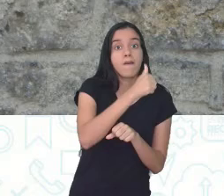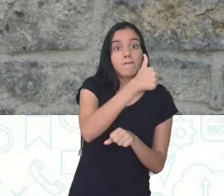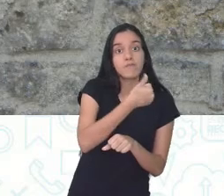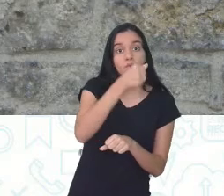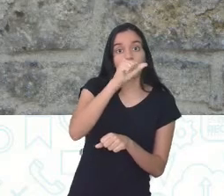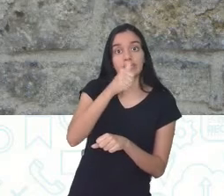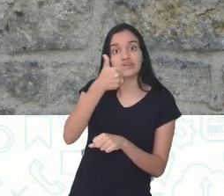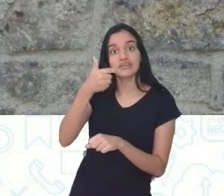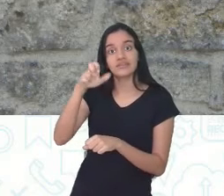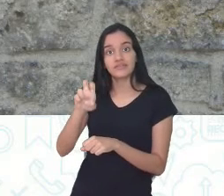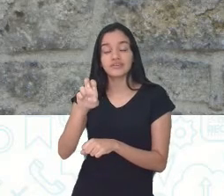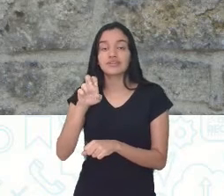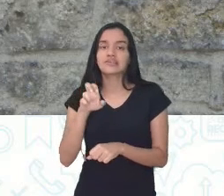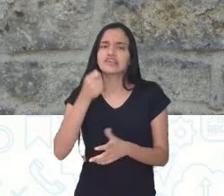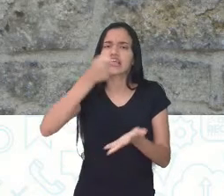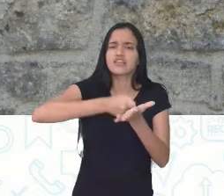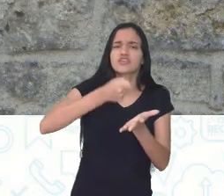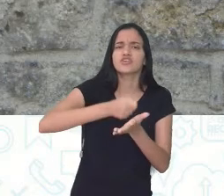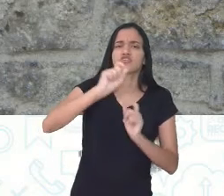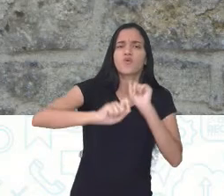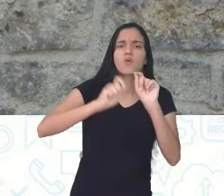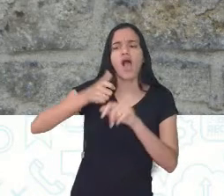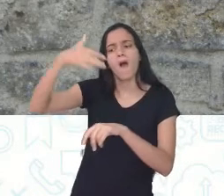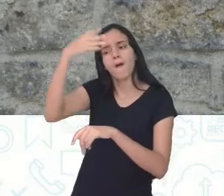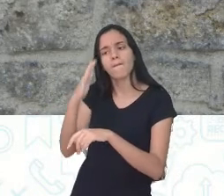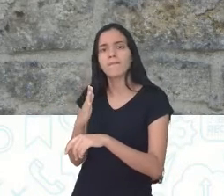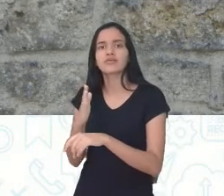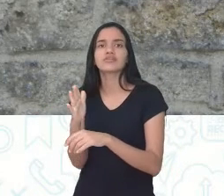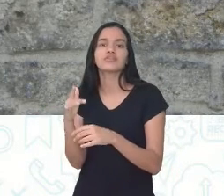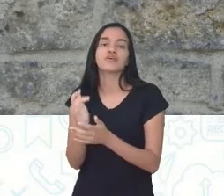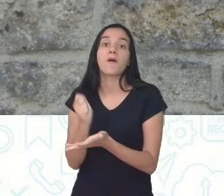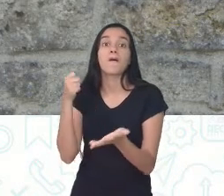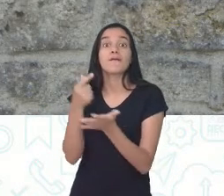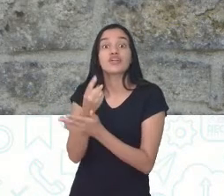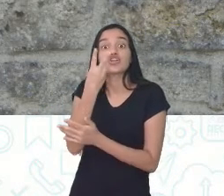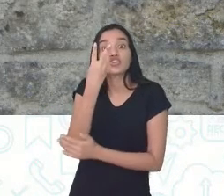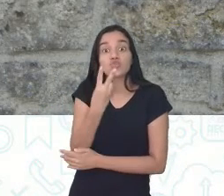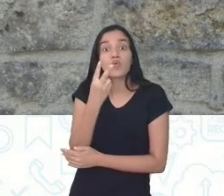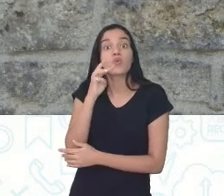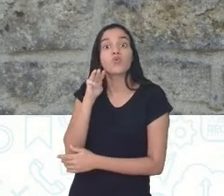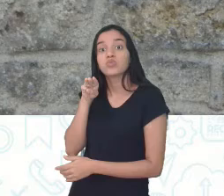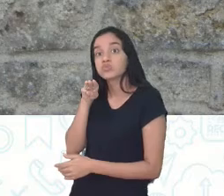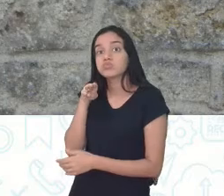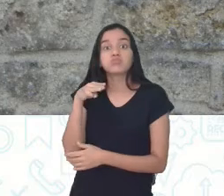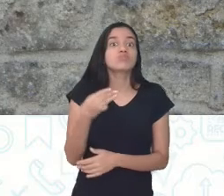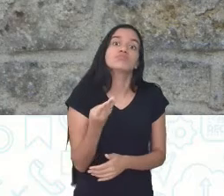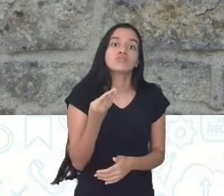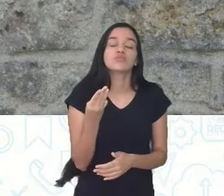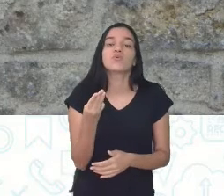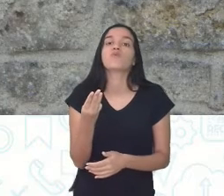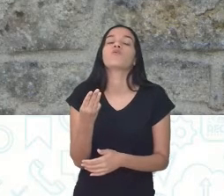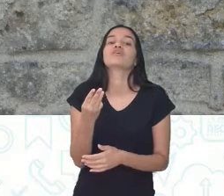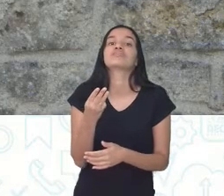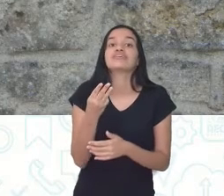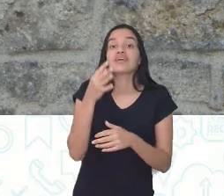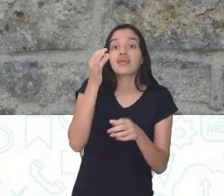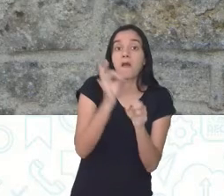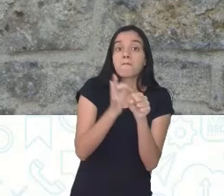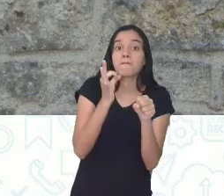e exigiu ainda ao Brasil um pagamento de 2 milhões de libras esterlinas, né, que é a